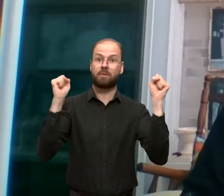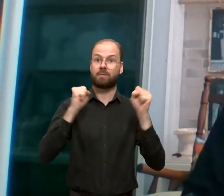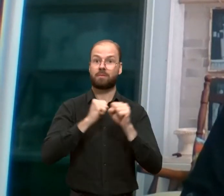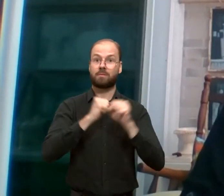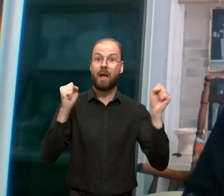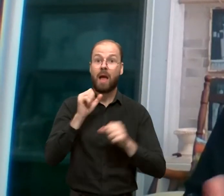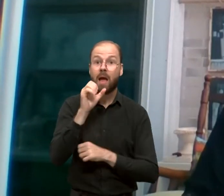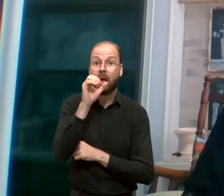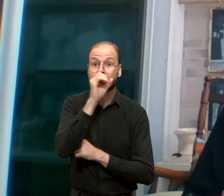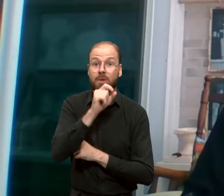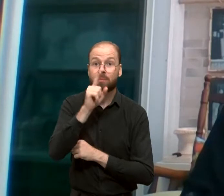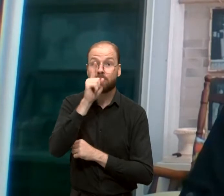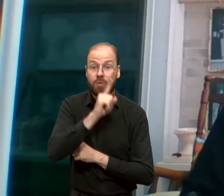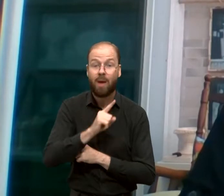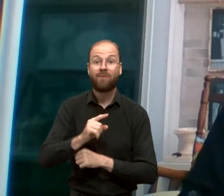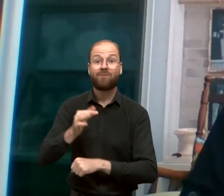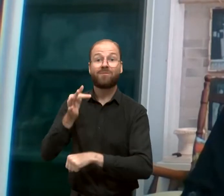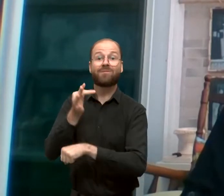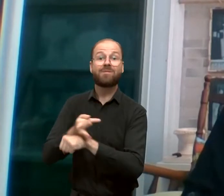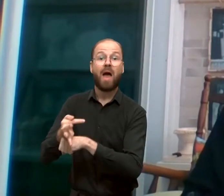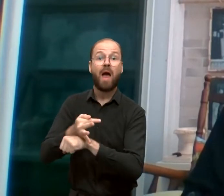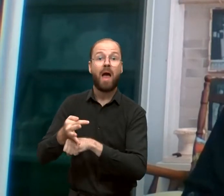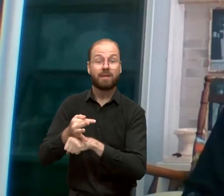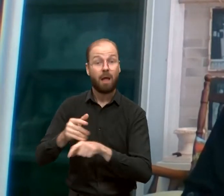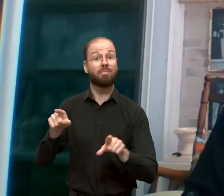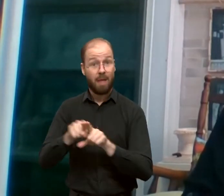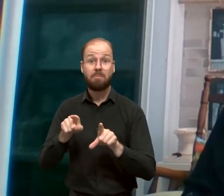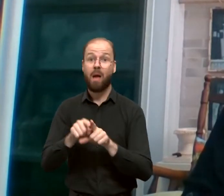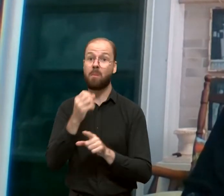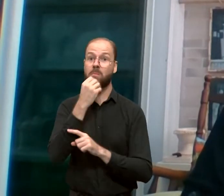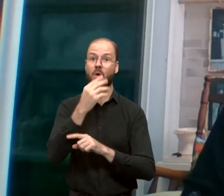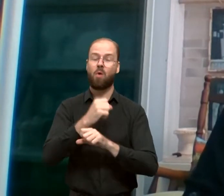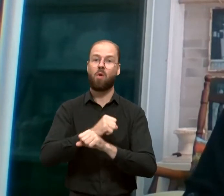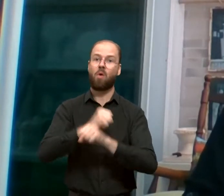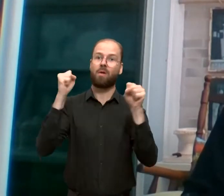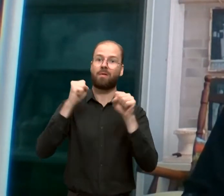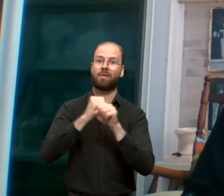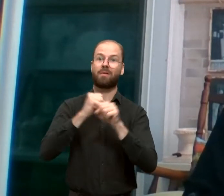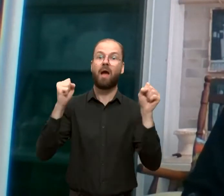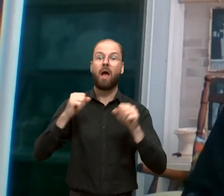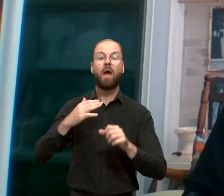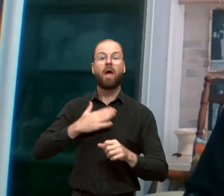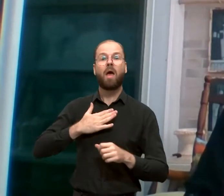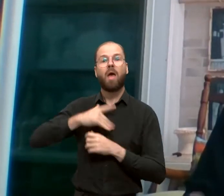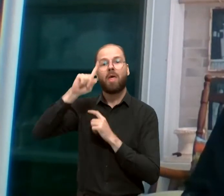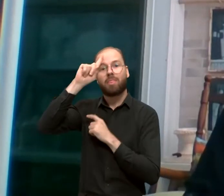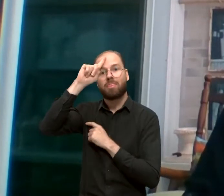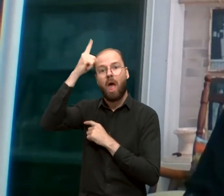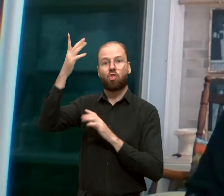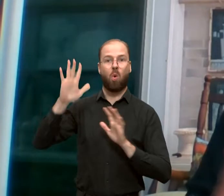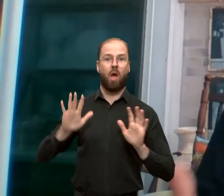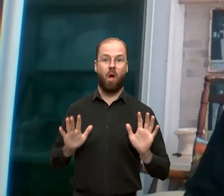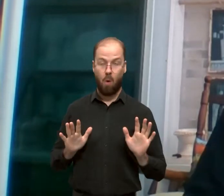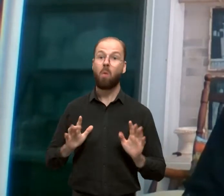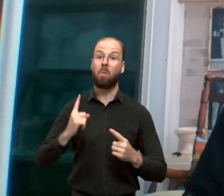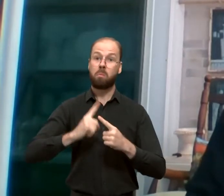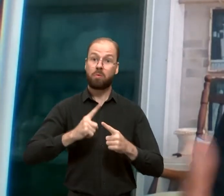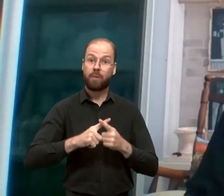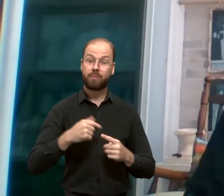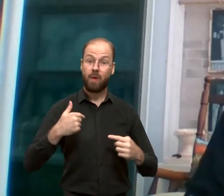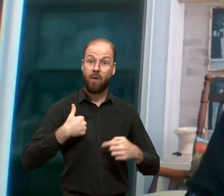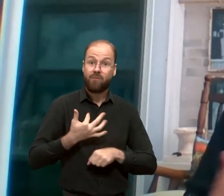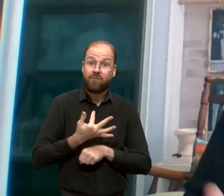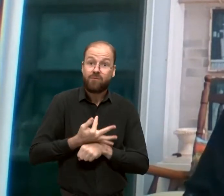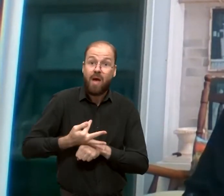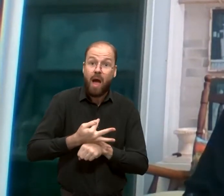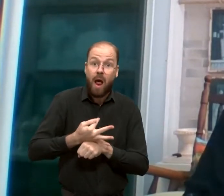férias. Principalmente para a gente poder saber, peraí, realmente eu estou dormindo pouco, porque quando eu estou de férias ou eu estou no final de semana que eu não tenho que acordar